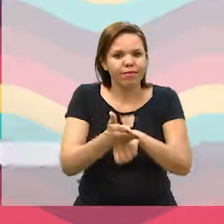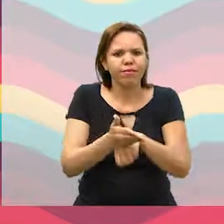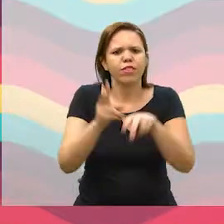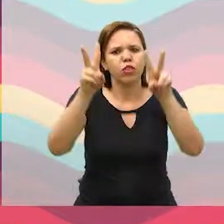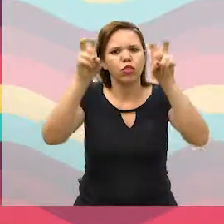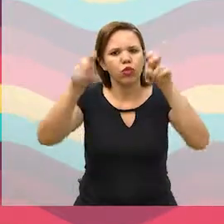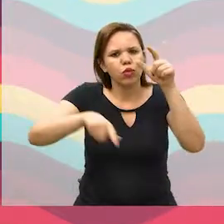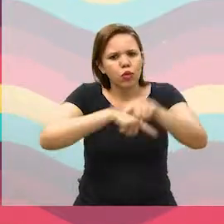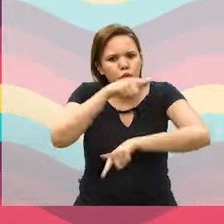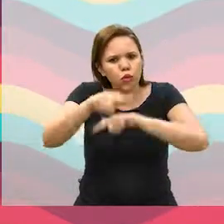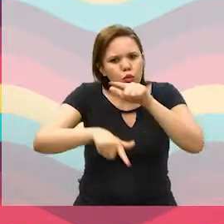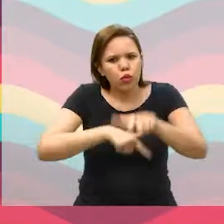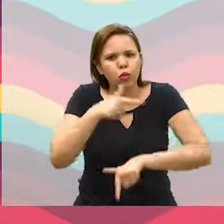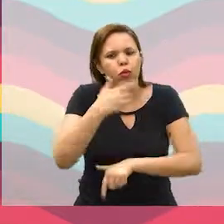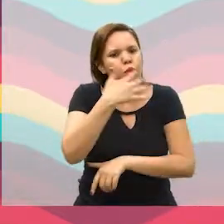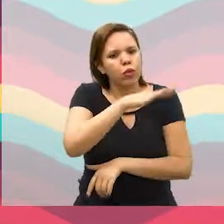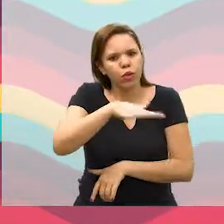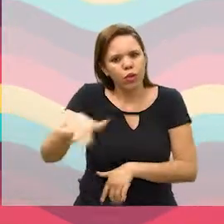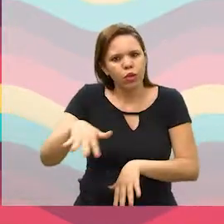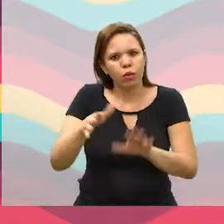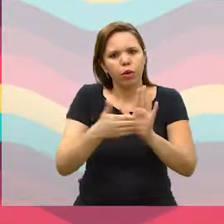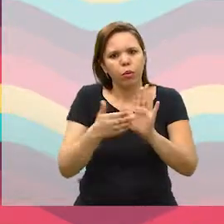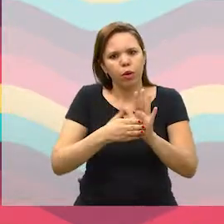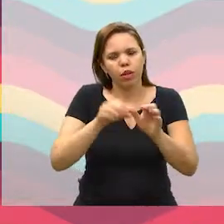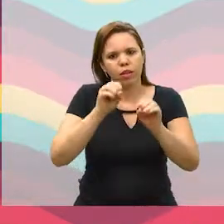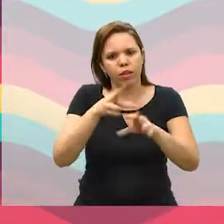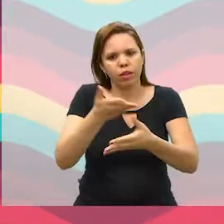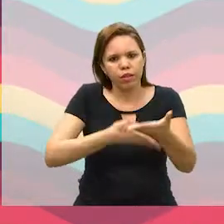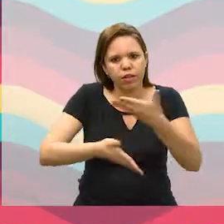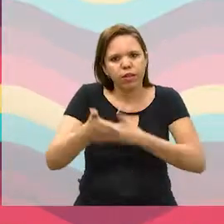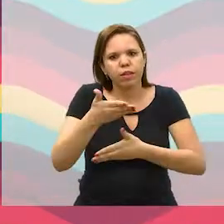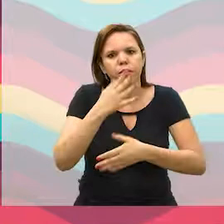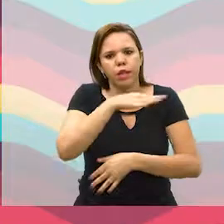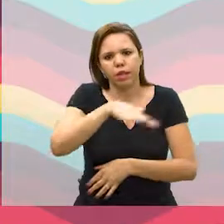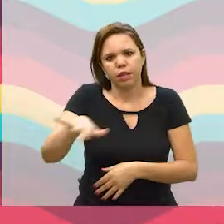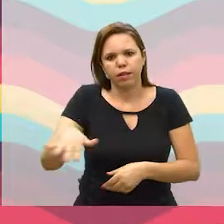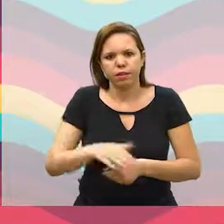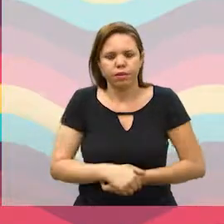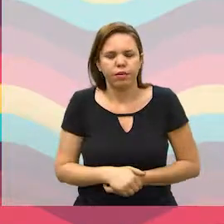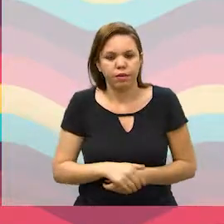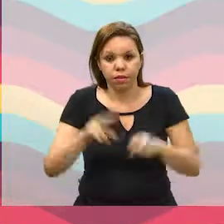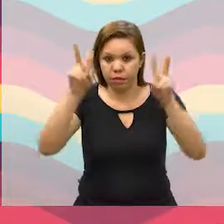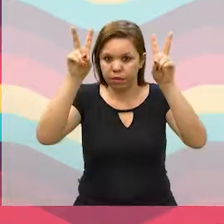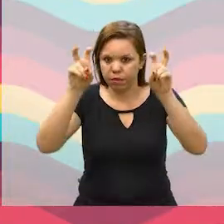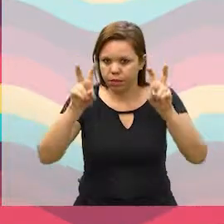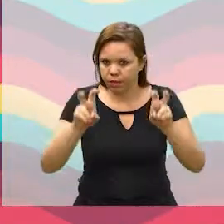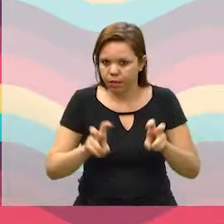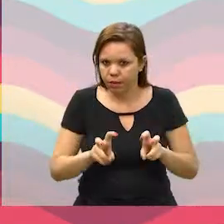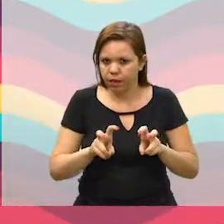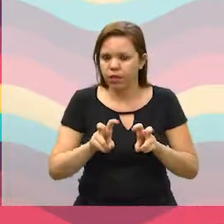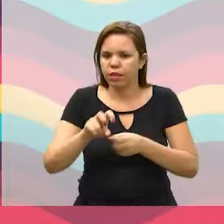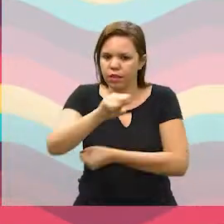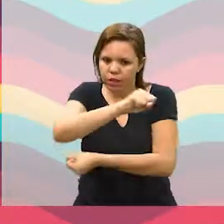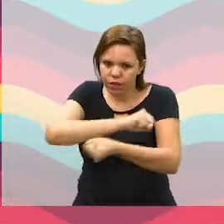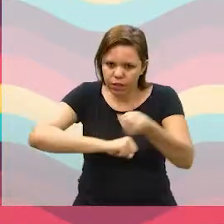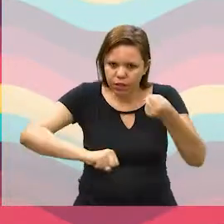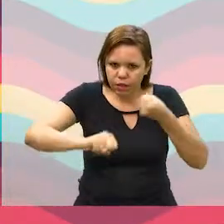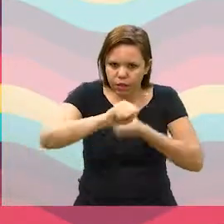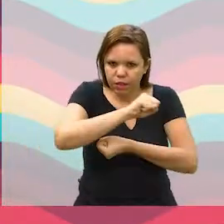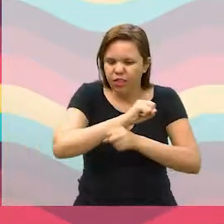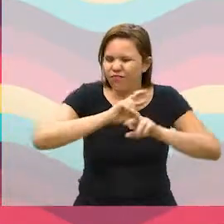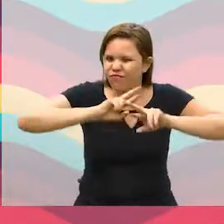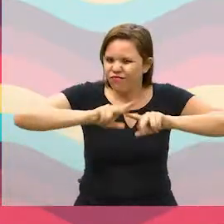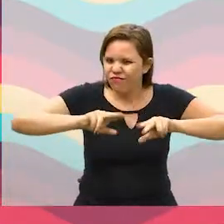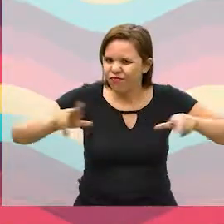Entrar no universo infantil com propostas de educação e entretenimento para a criança, temáticas